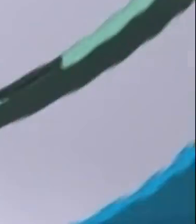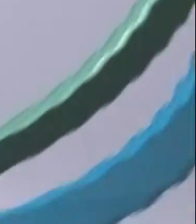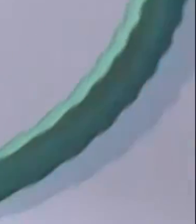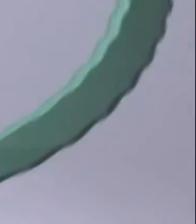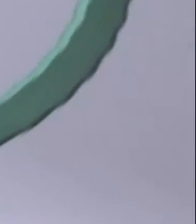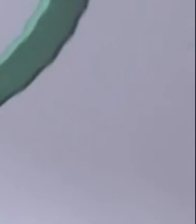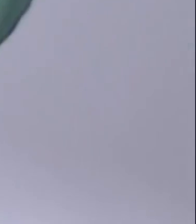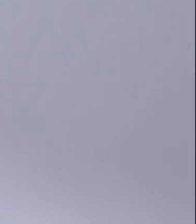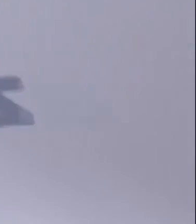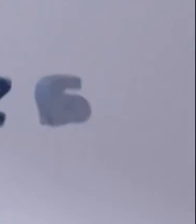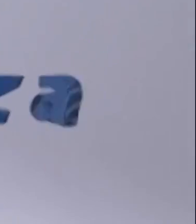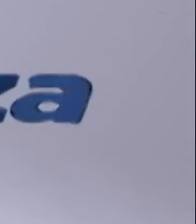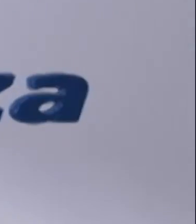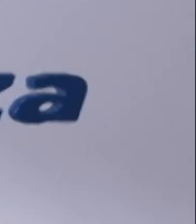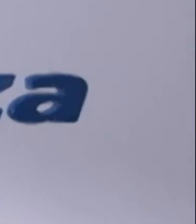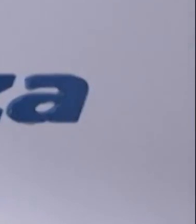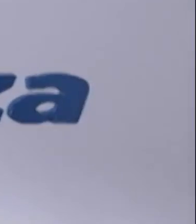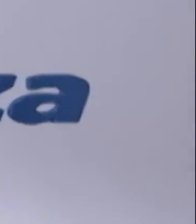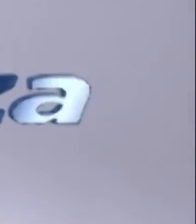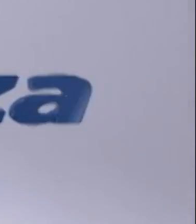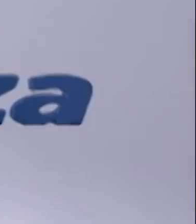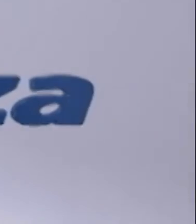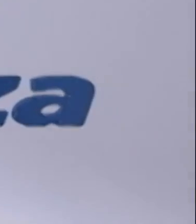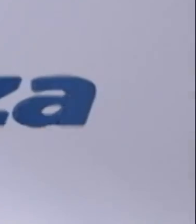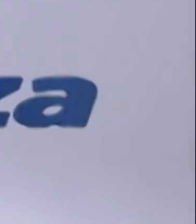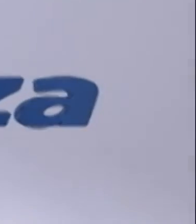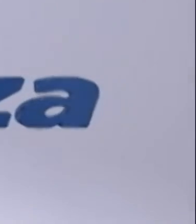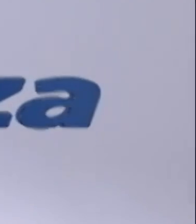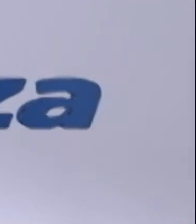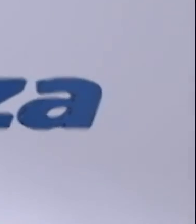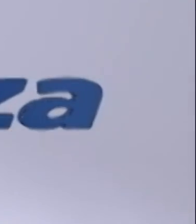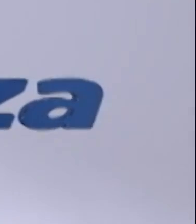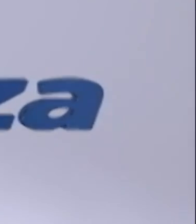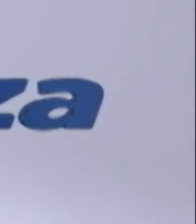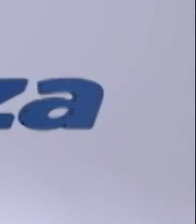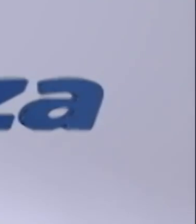TV Fortaleza, a emissora da Casa do Povo.